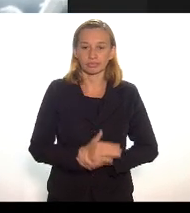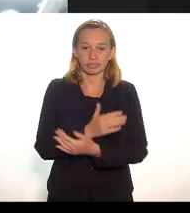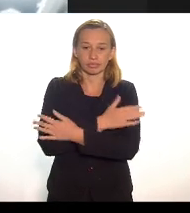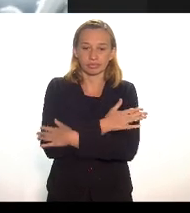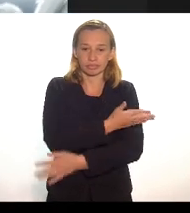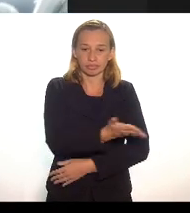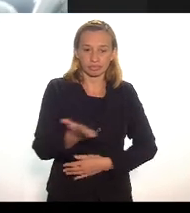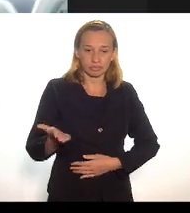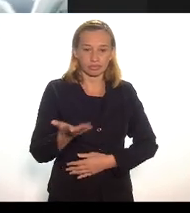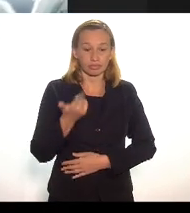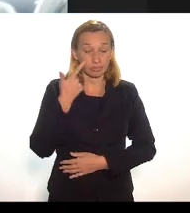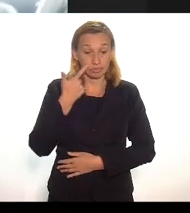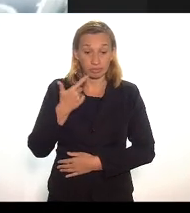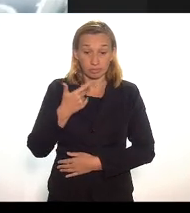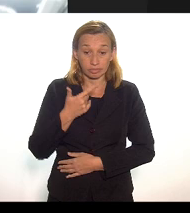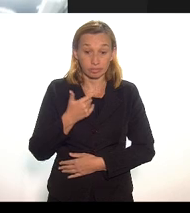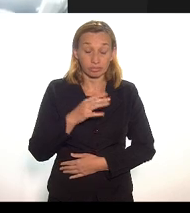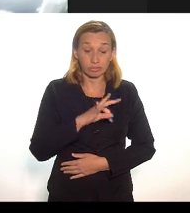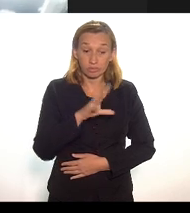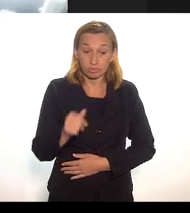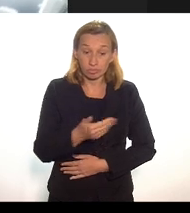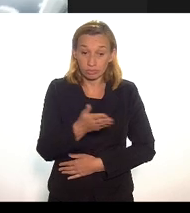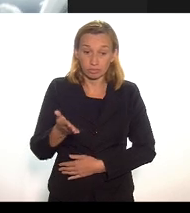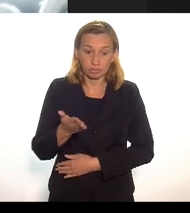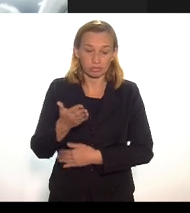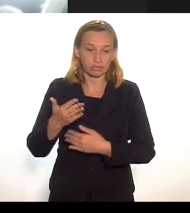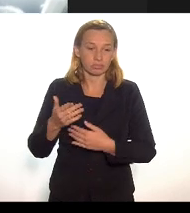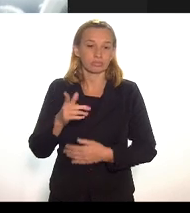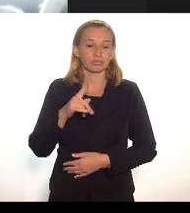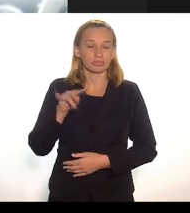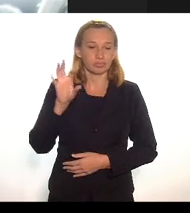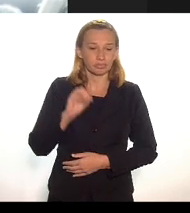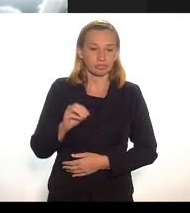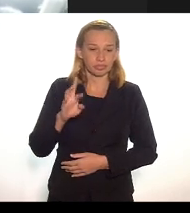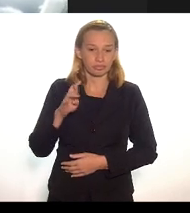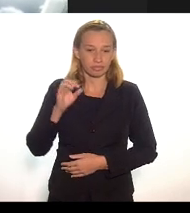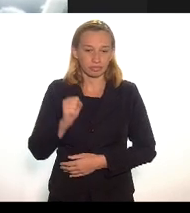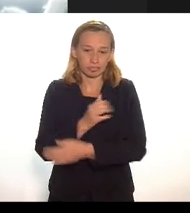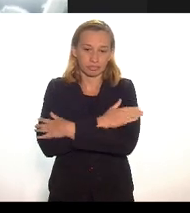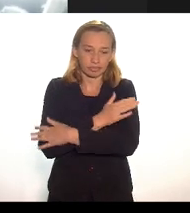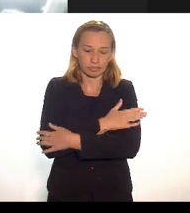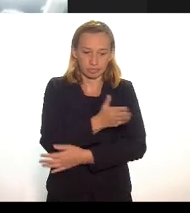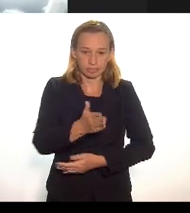todos vocês. Prazer em revê-los todos. Paulo Ramos, um grande abraço para você. Jandira, um grande abraço para você aí.